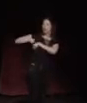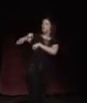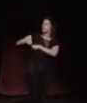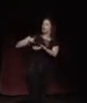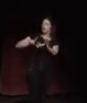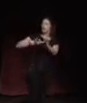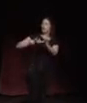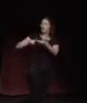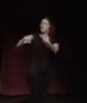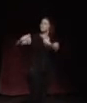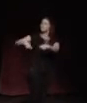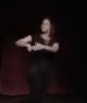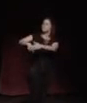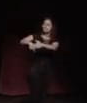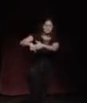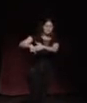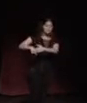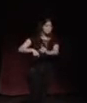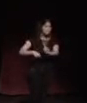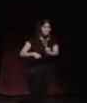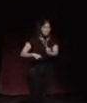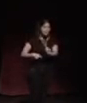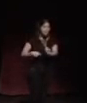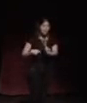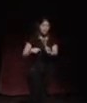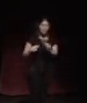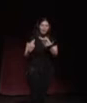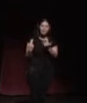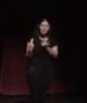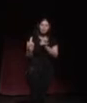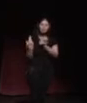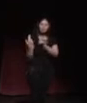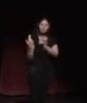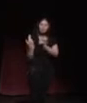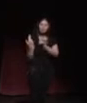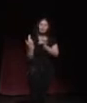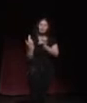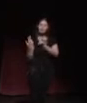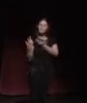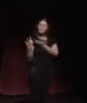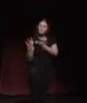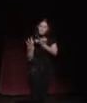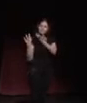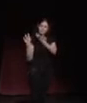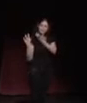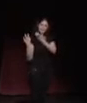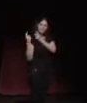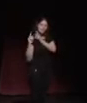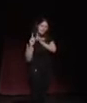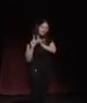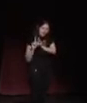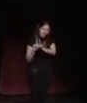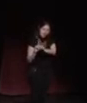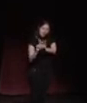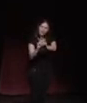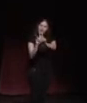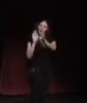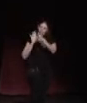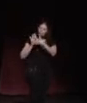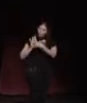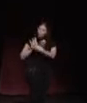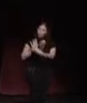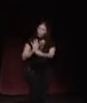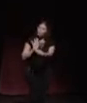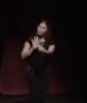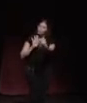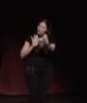deve fazer. Tem uma espécie de espelho nesse acompanhamento paulatino que você tem que fazer. Por exemplo, eu penso em dormir as